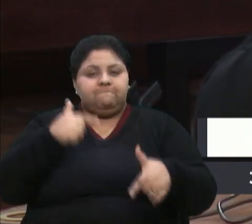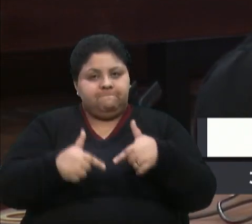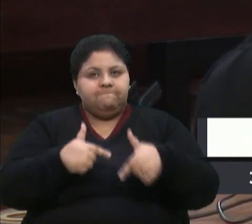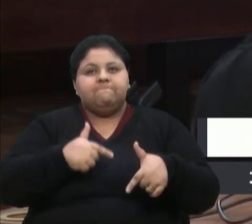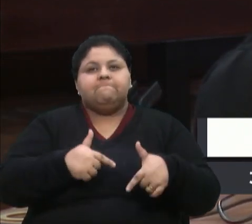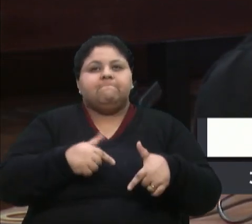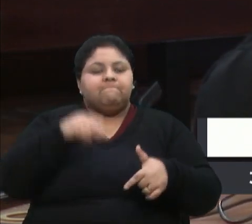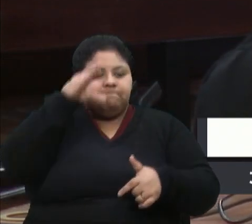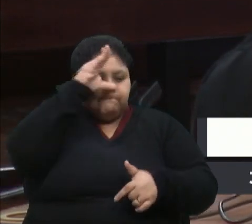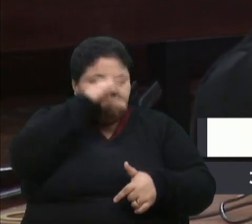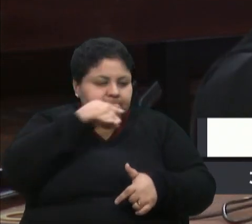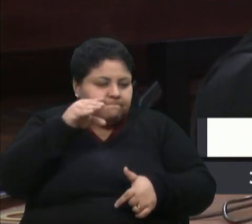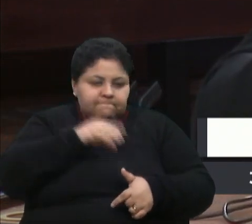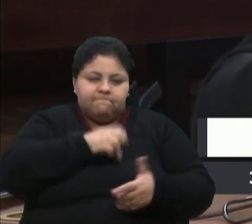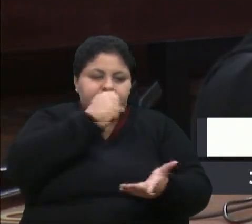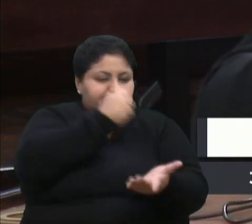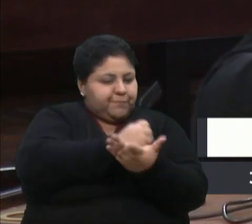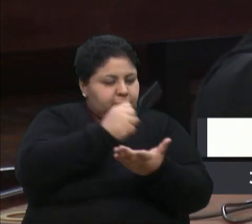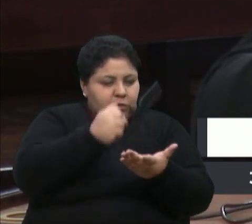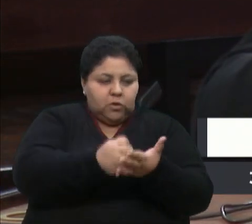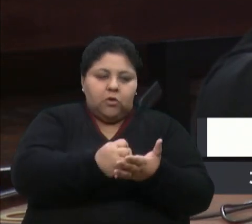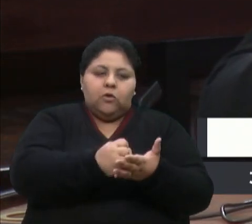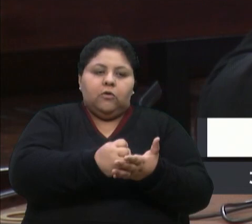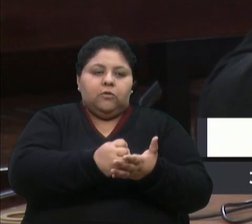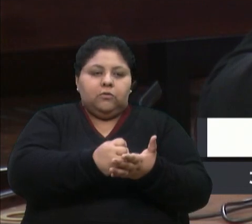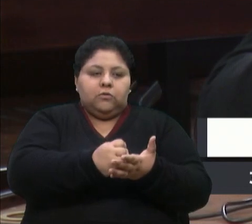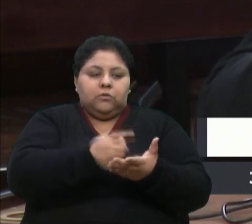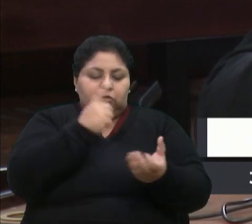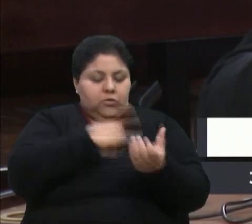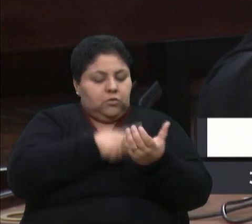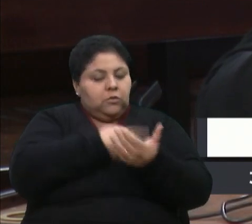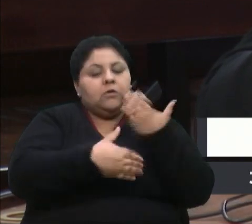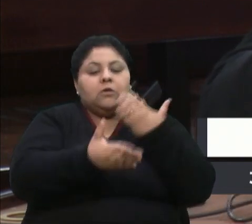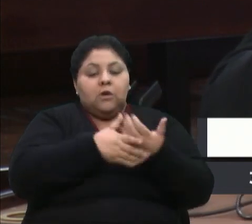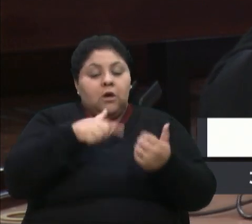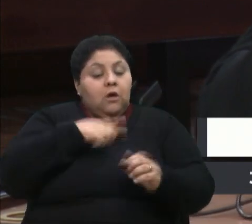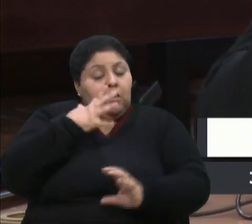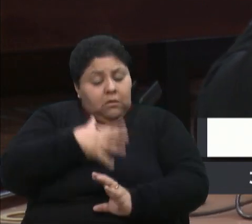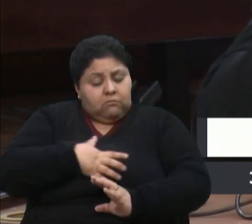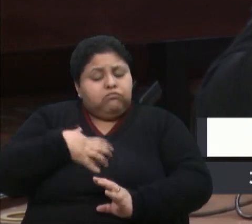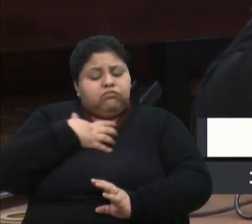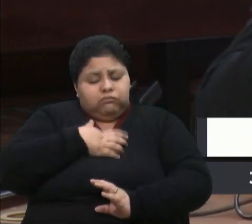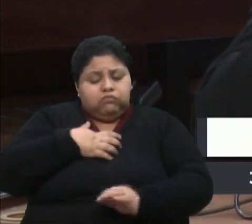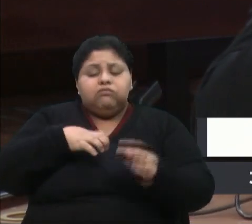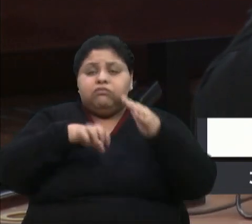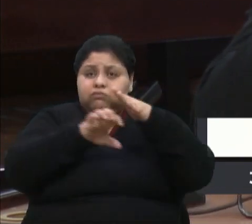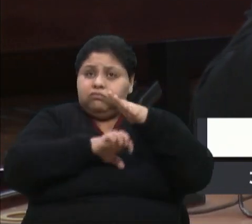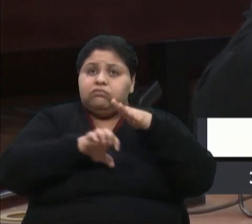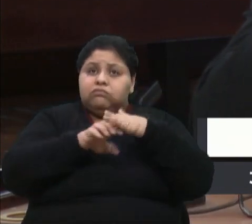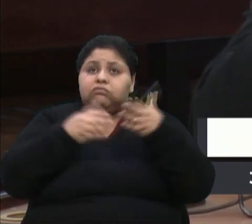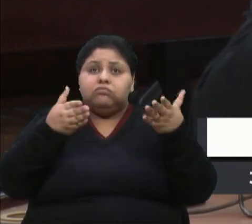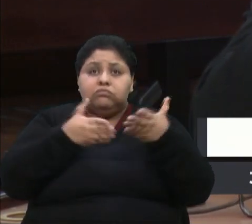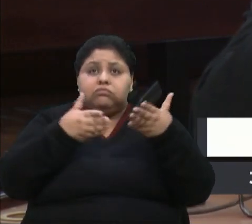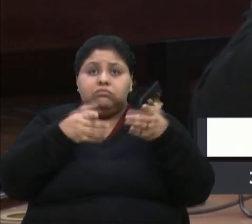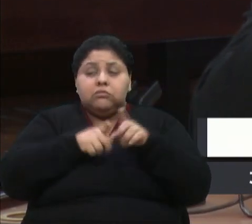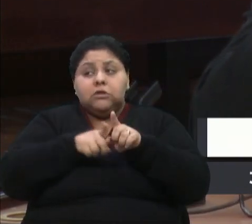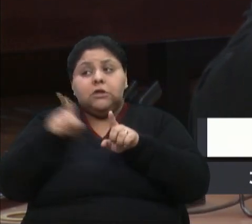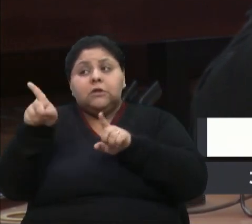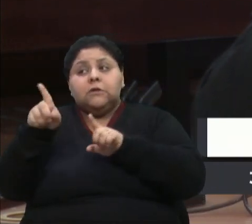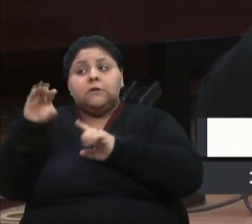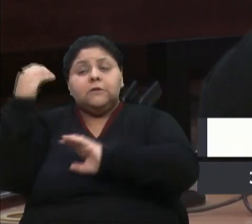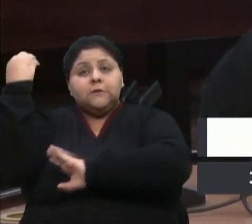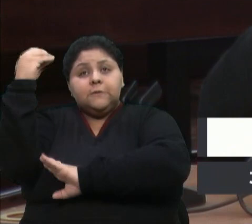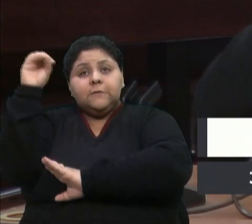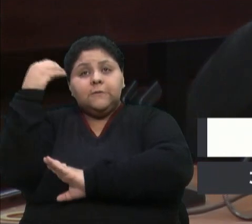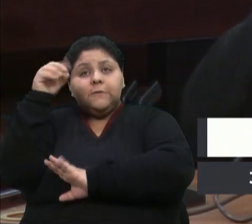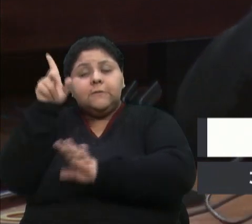e acertar os contratos. E fiquei bem satisfeito pela essa empresa, já liguei a Porto Alegre e já tive fazendo uma